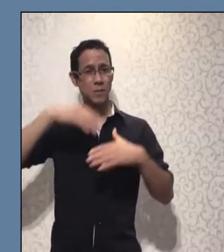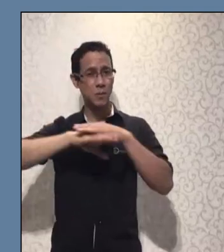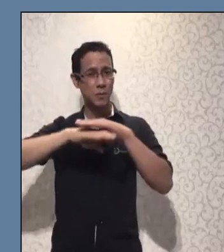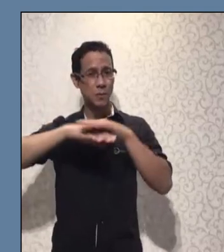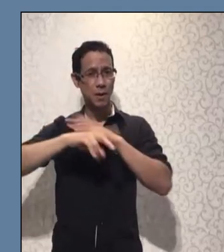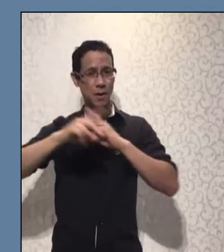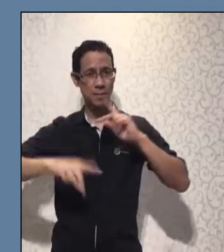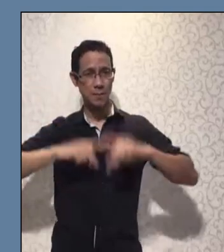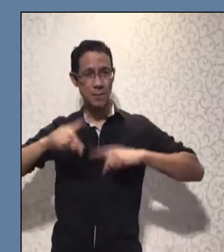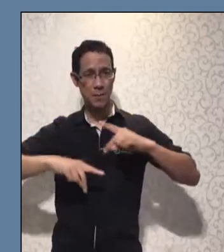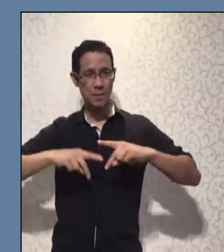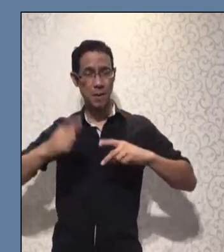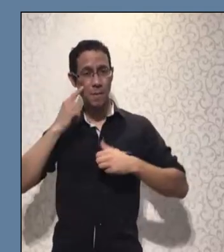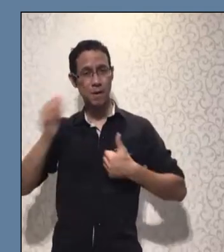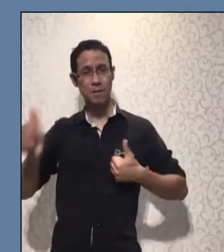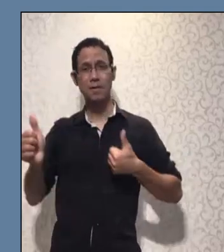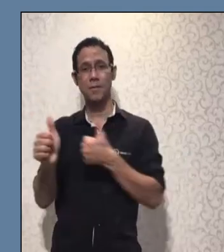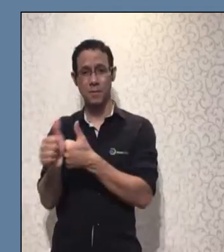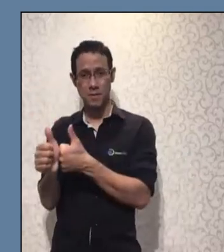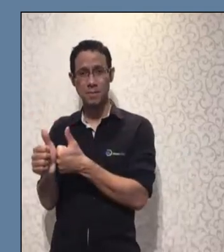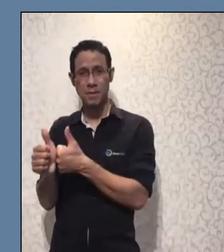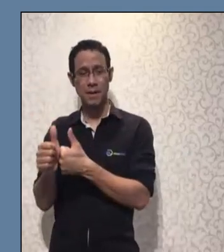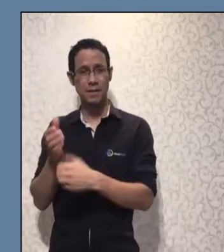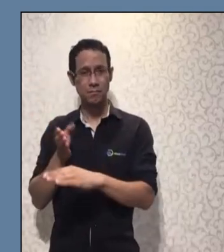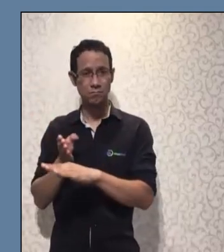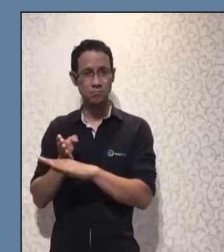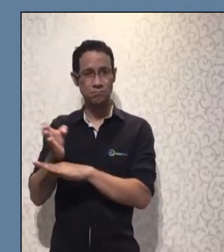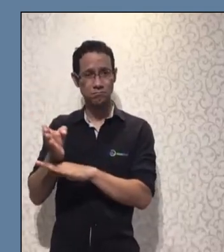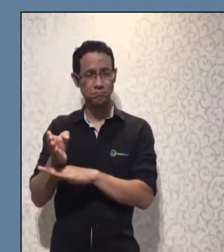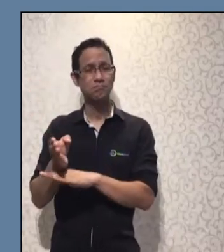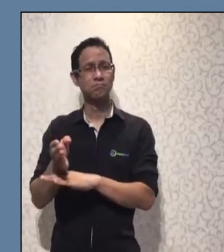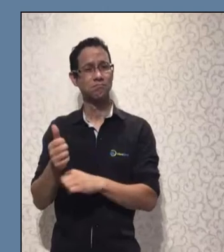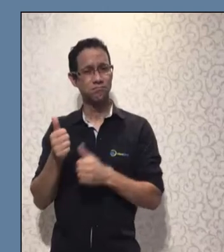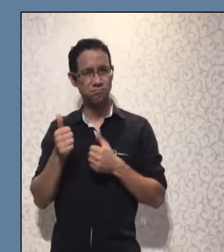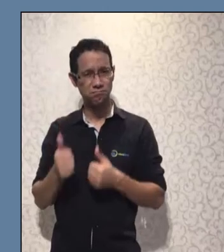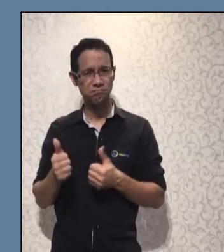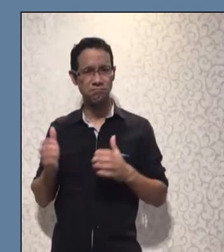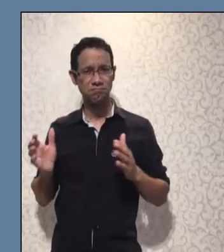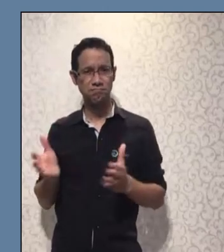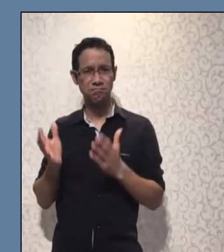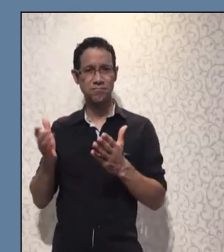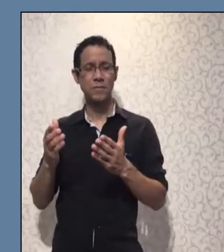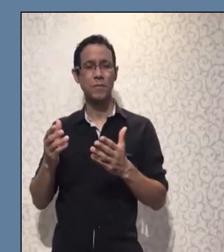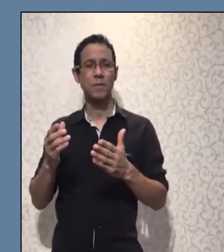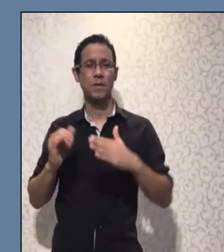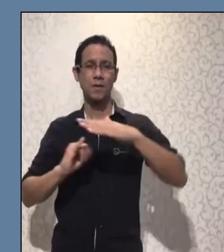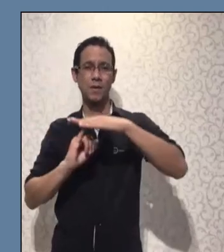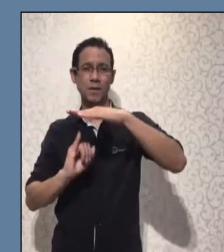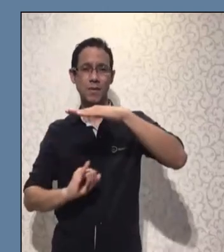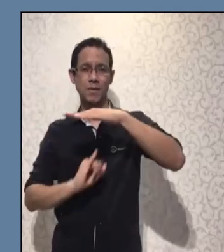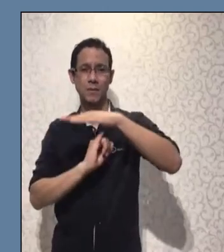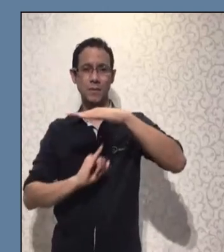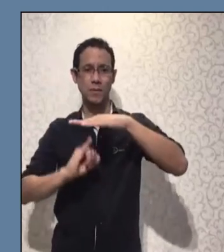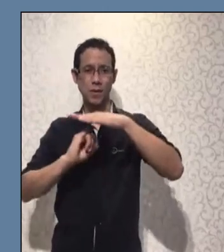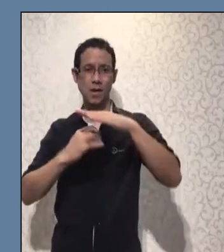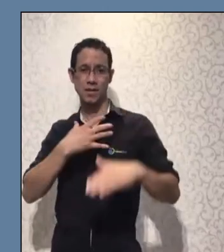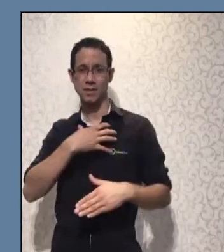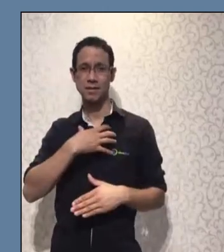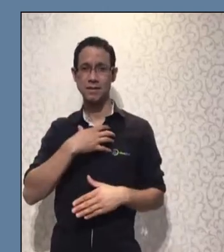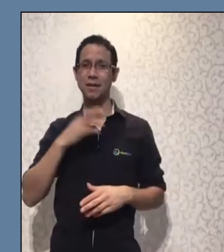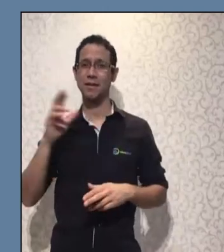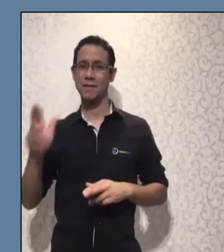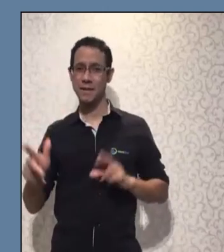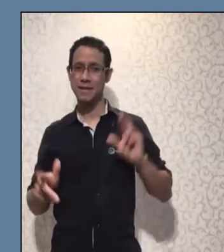aproximação e essa penetração positiva que tem entre instituições com caráter distintos, né? Quer dizer, o